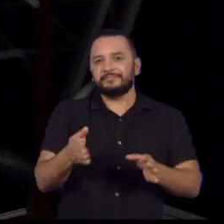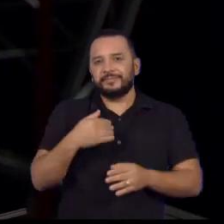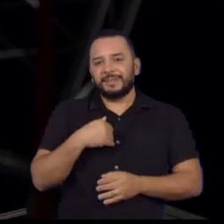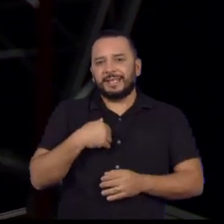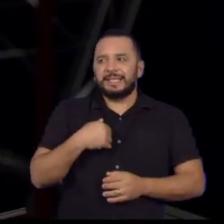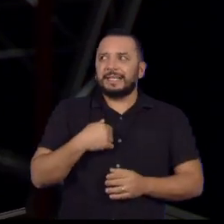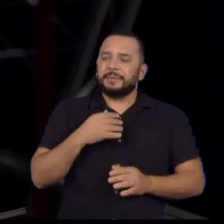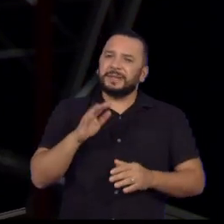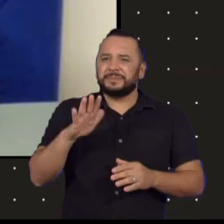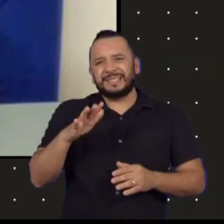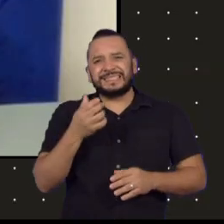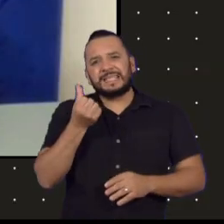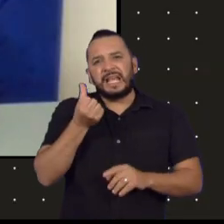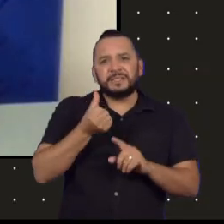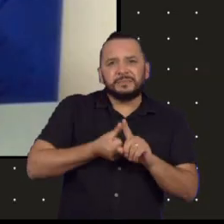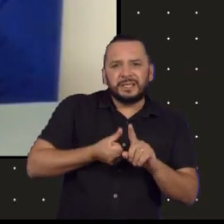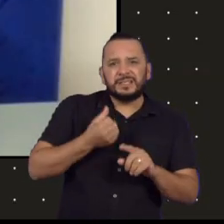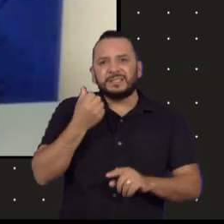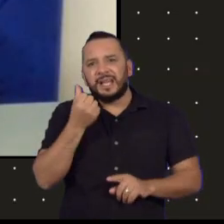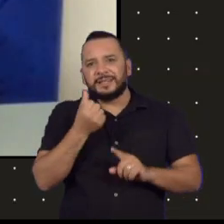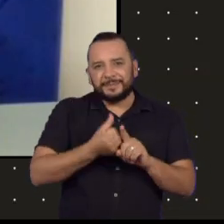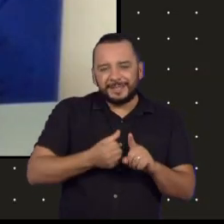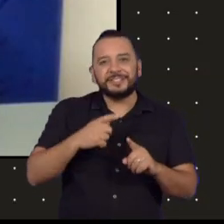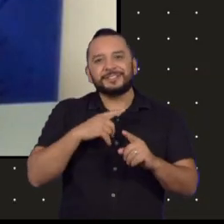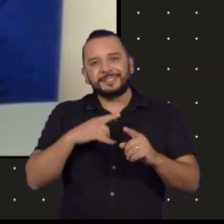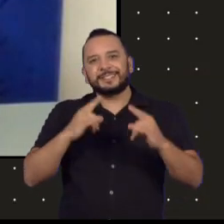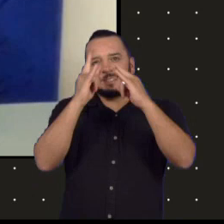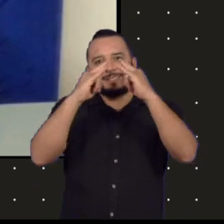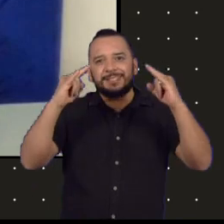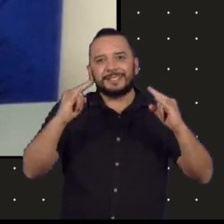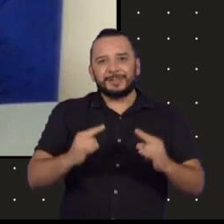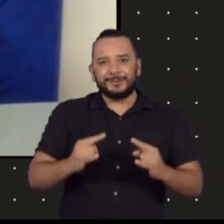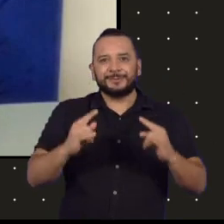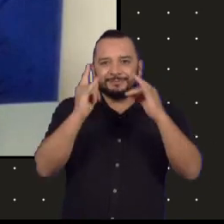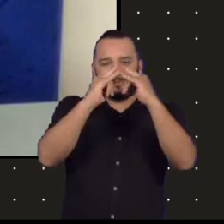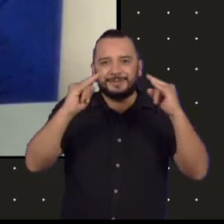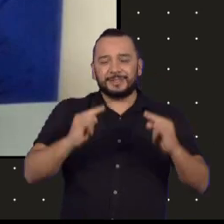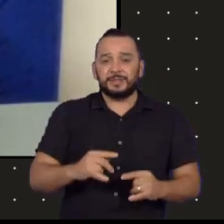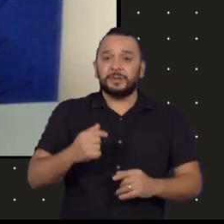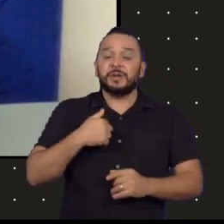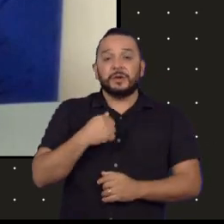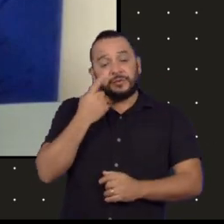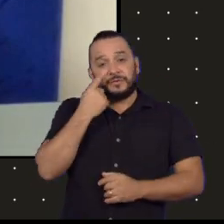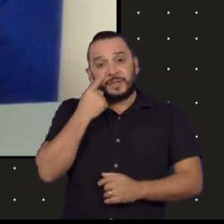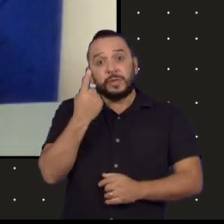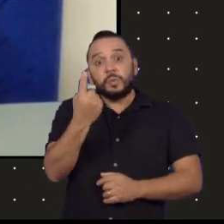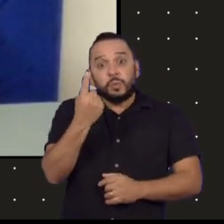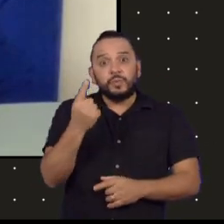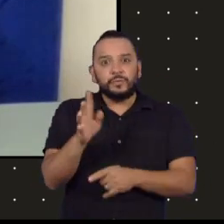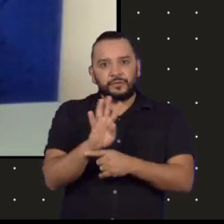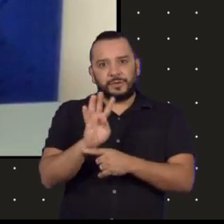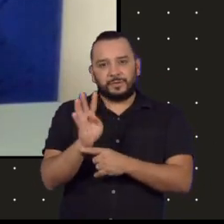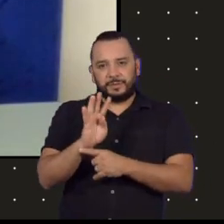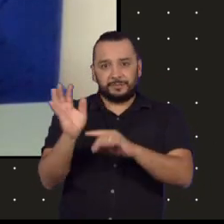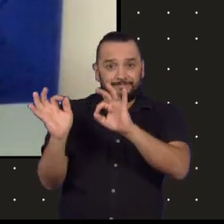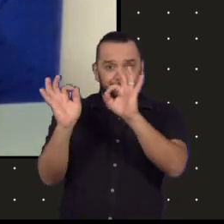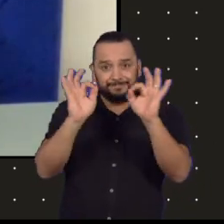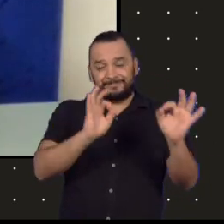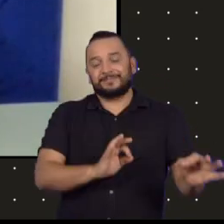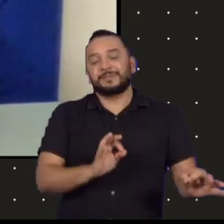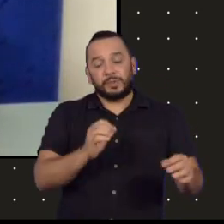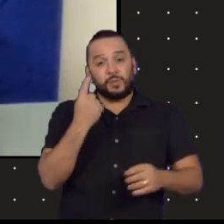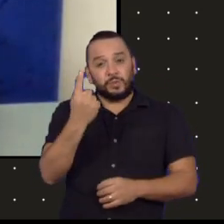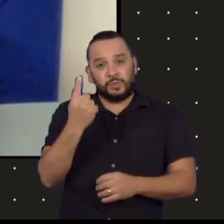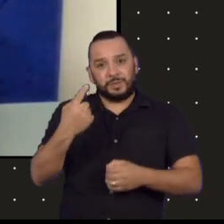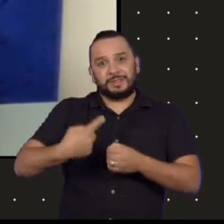em seis meses, aparecia um circo por lá. E eu lembro que eu só vi um filme em Espinosa, né, durante a minha infância. E eu